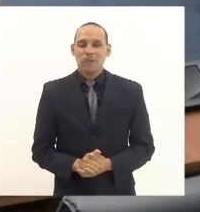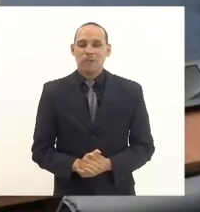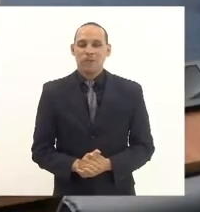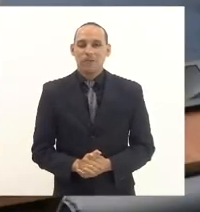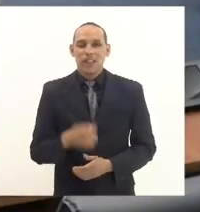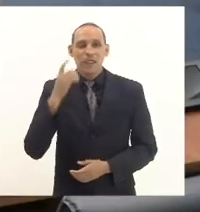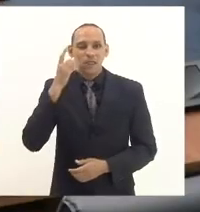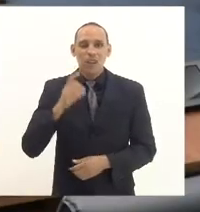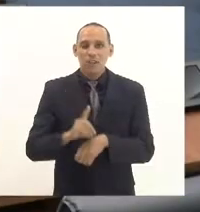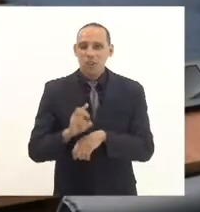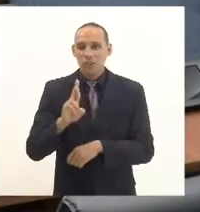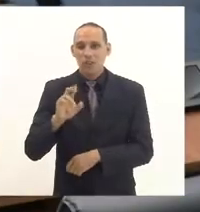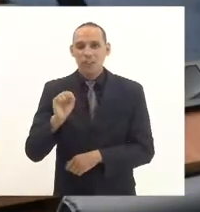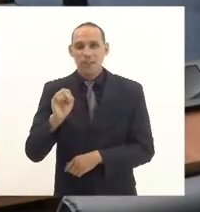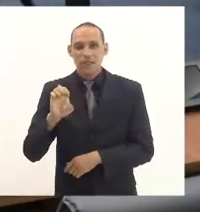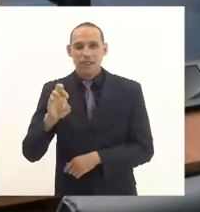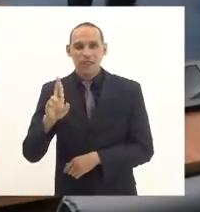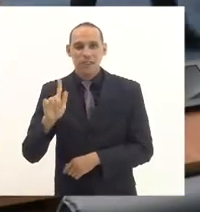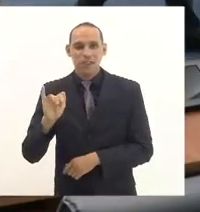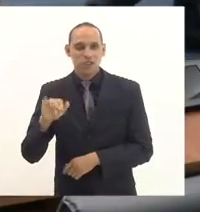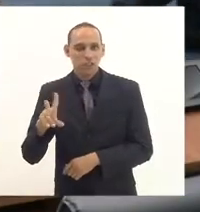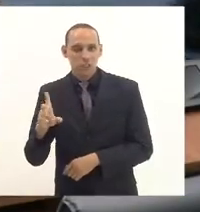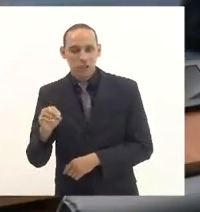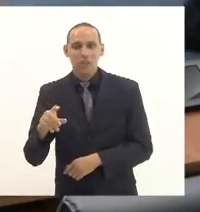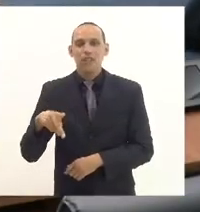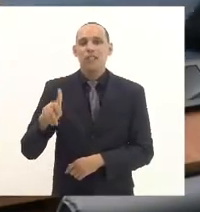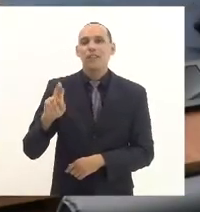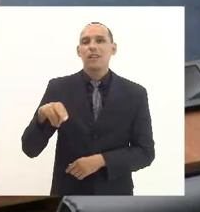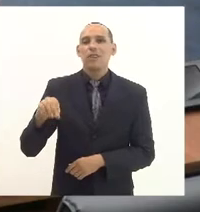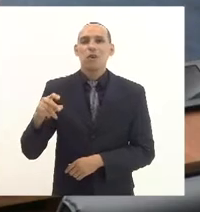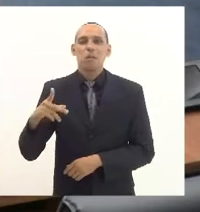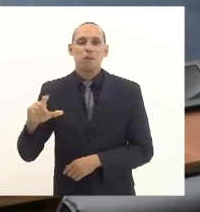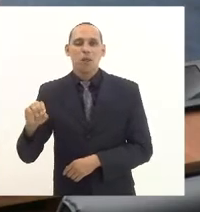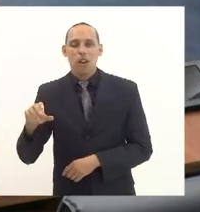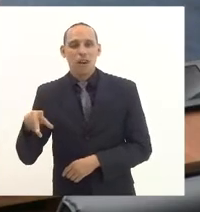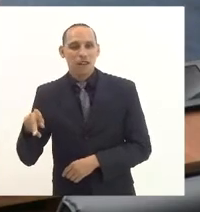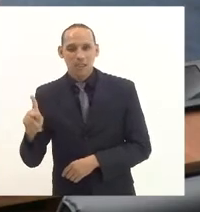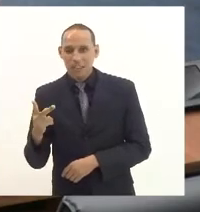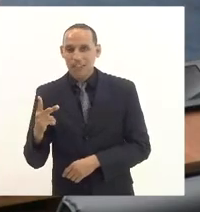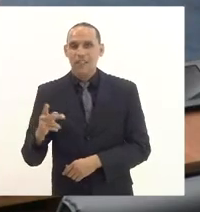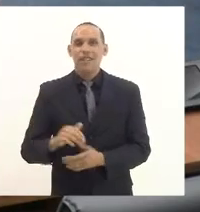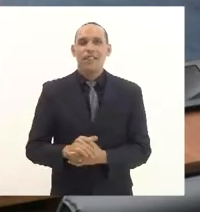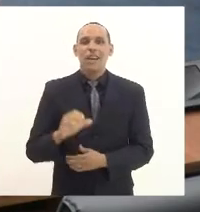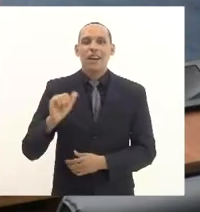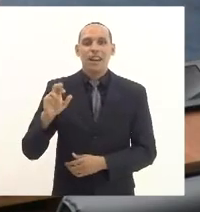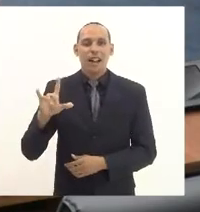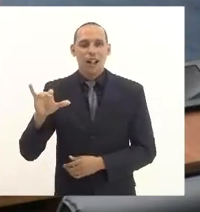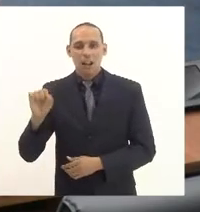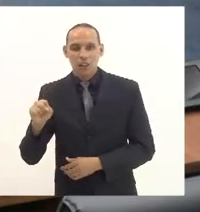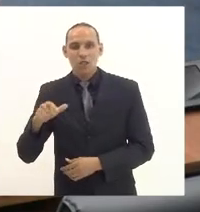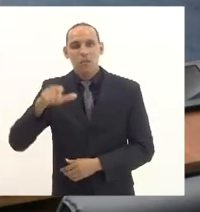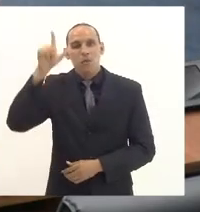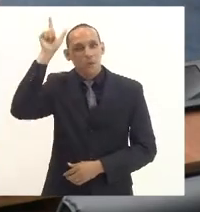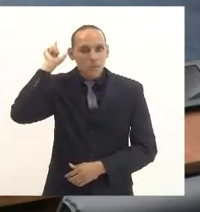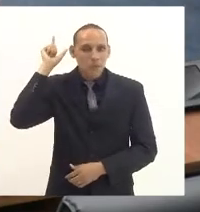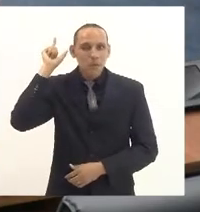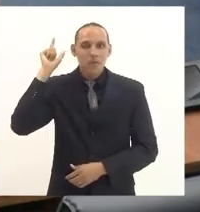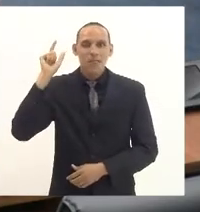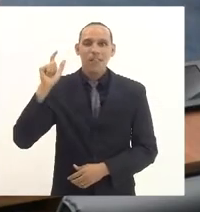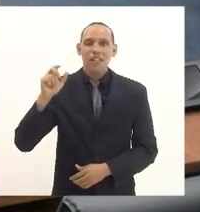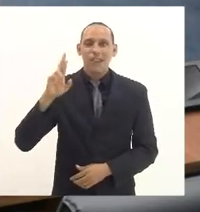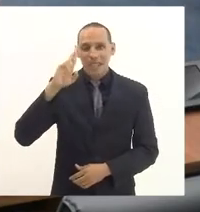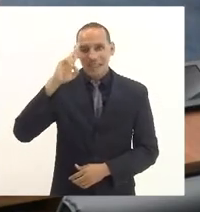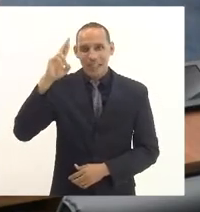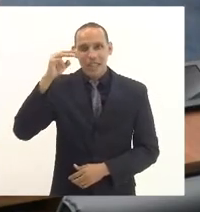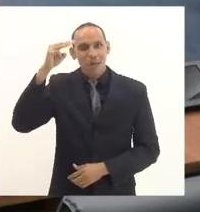deputado doutor Serginho, deputado Kinoplock, delegado Carlos Augusto, Luiz Paulo, nosso líder Márcio